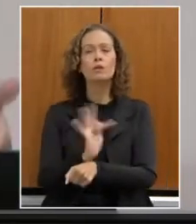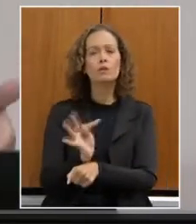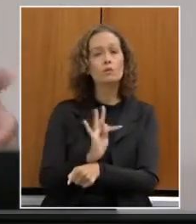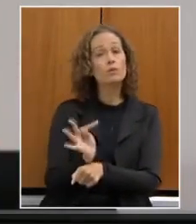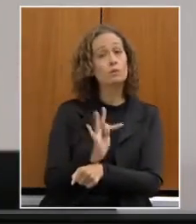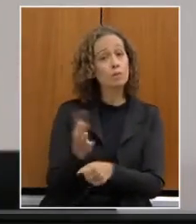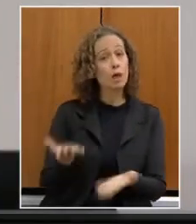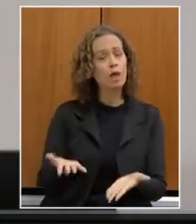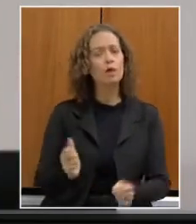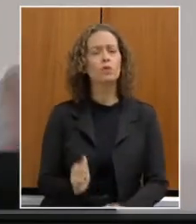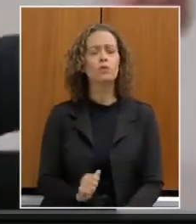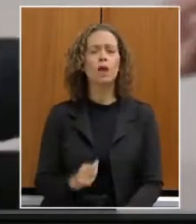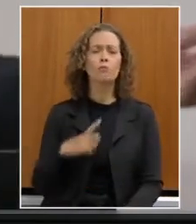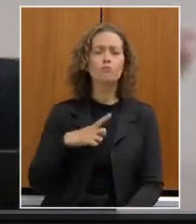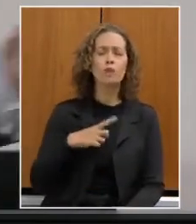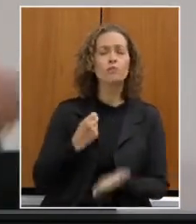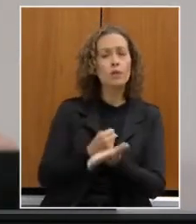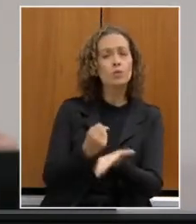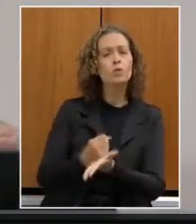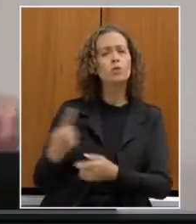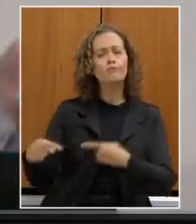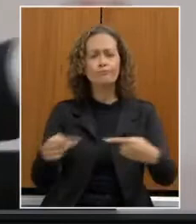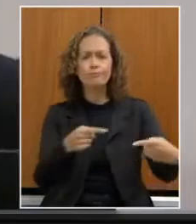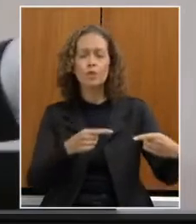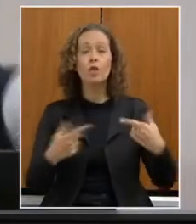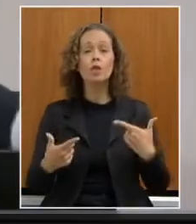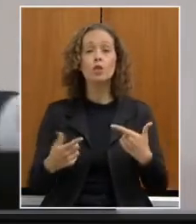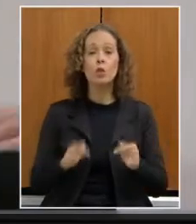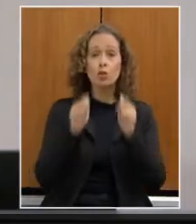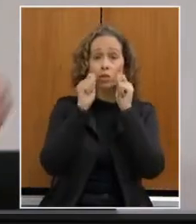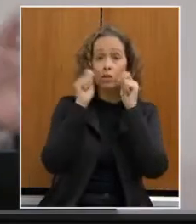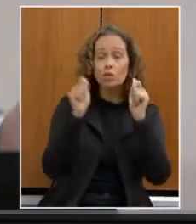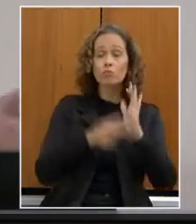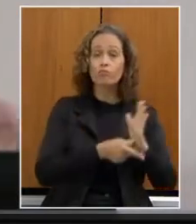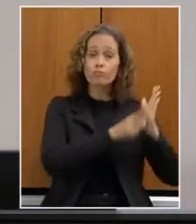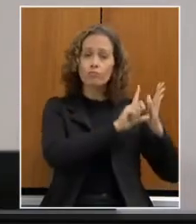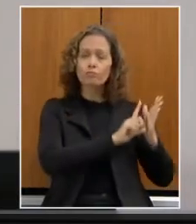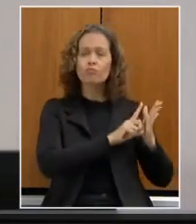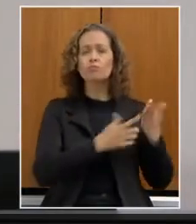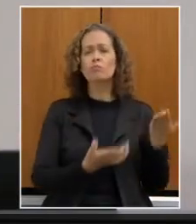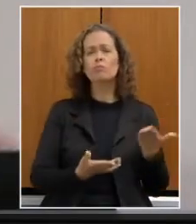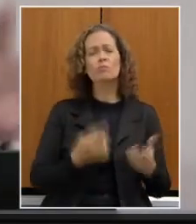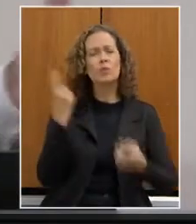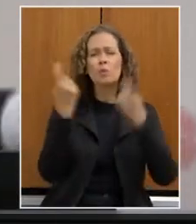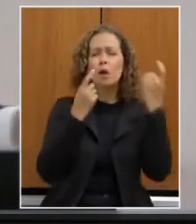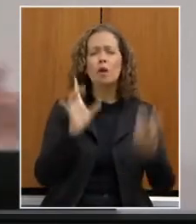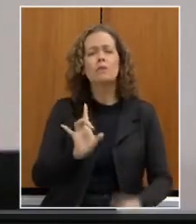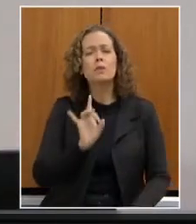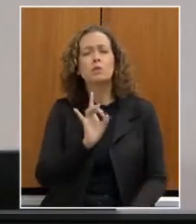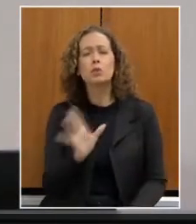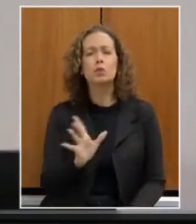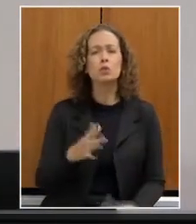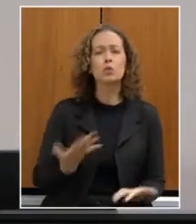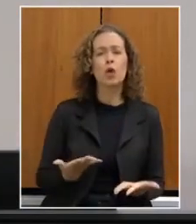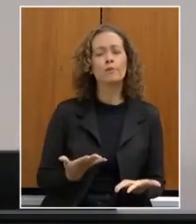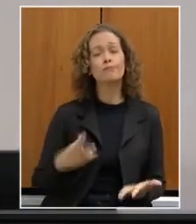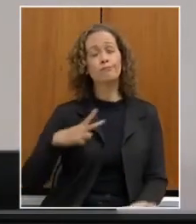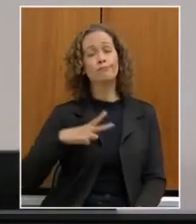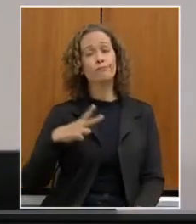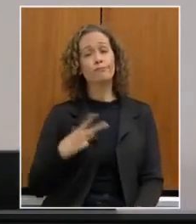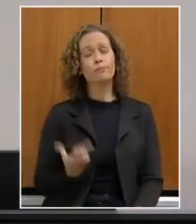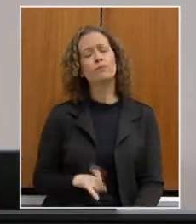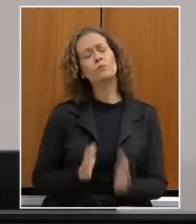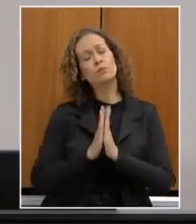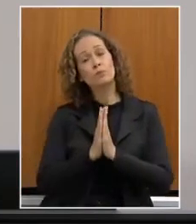político e maldoso do antecessor, que só se preocupava com a sua base eleitoral. Peço que olhe com carinho para essa região,